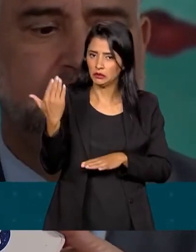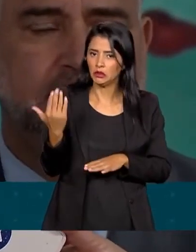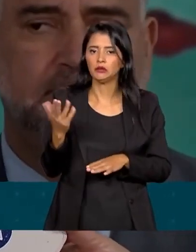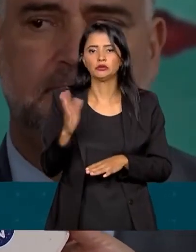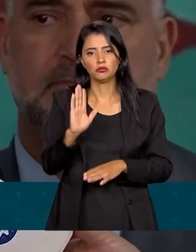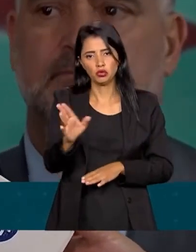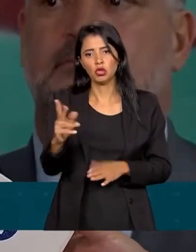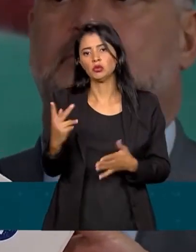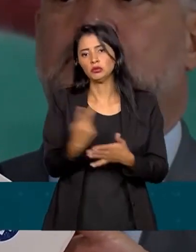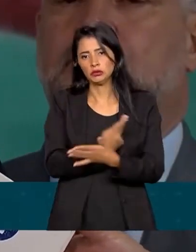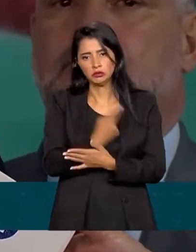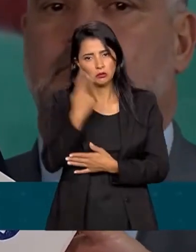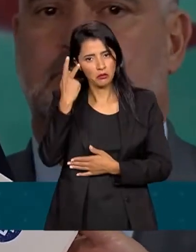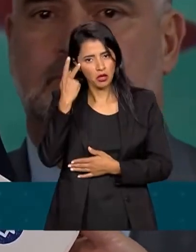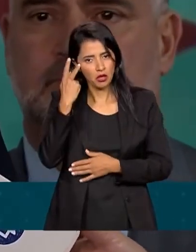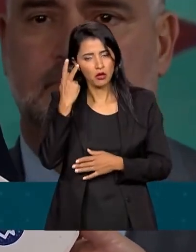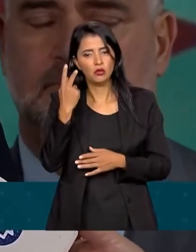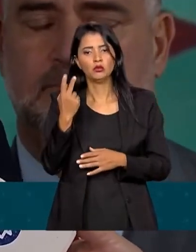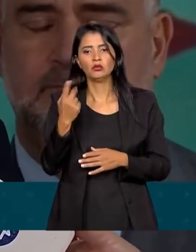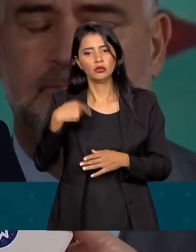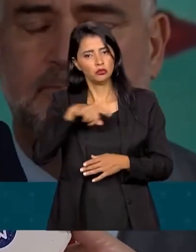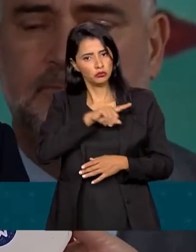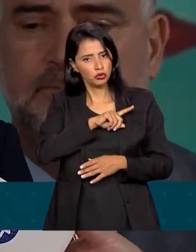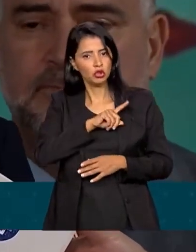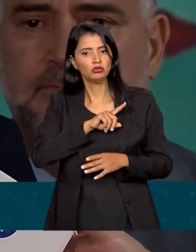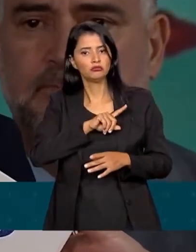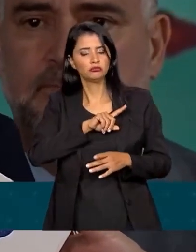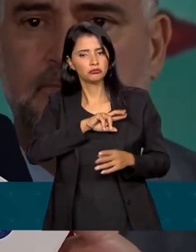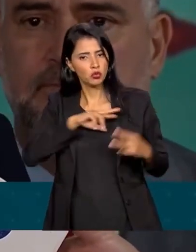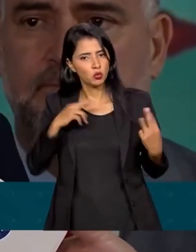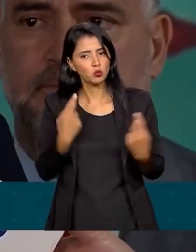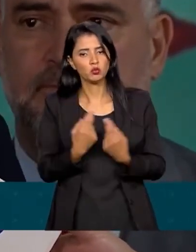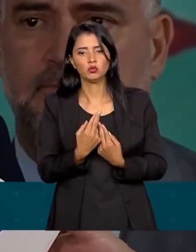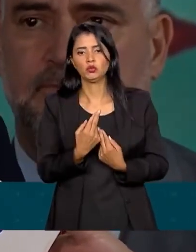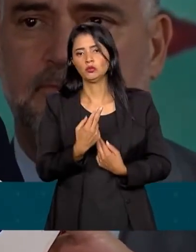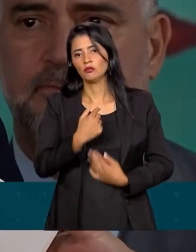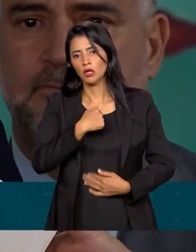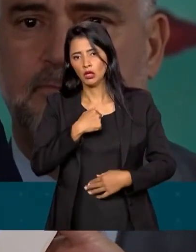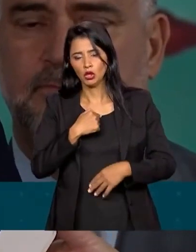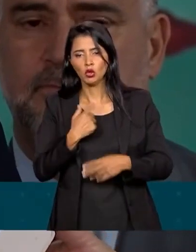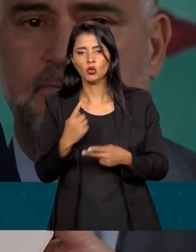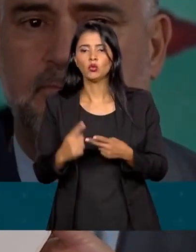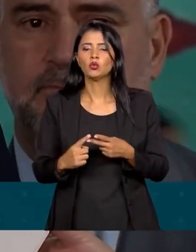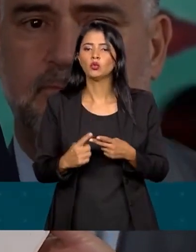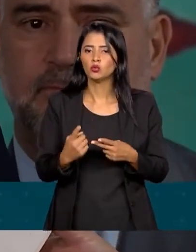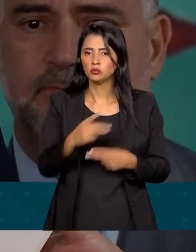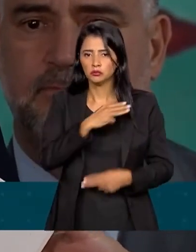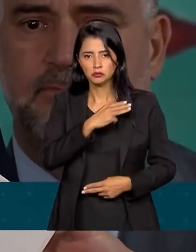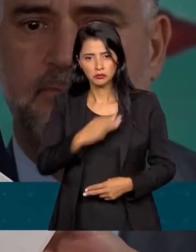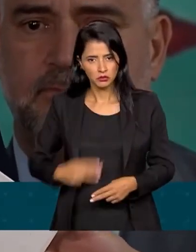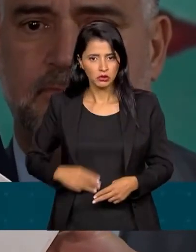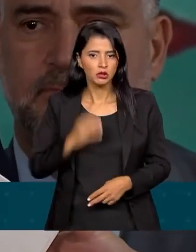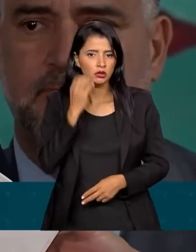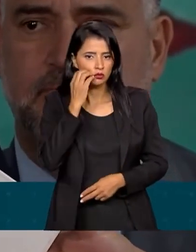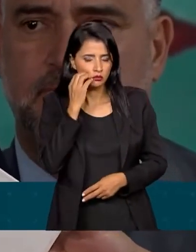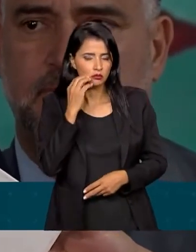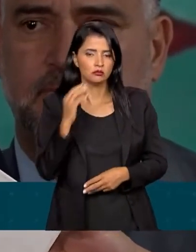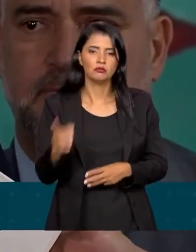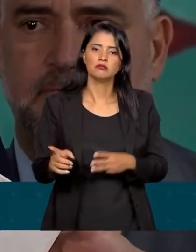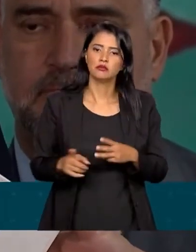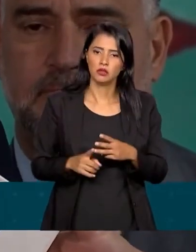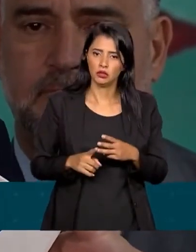já o episódio em São Paulo, nós tínhamos nos reunido, eu, o ministro Flávio Dino, o